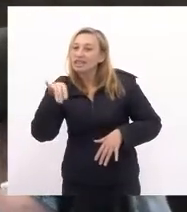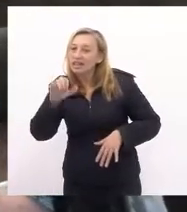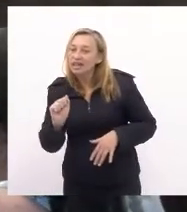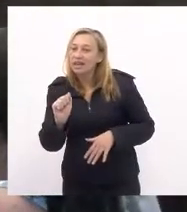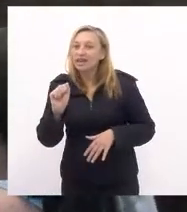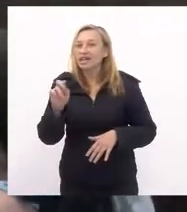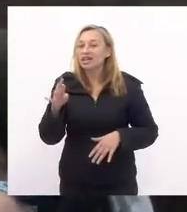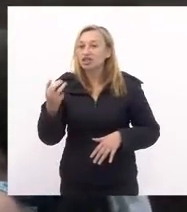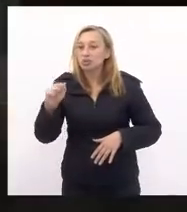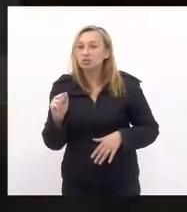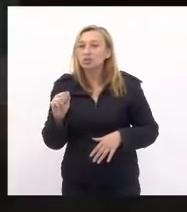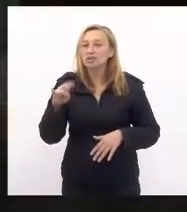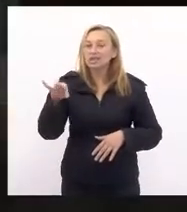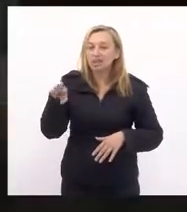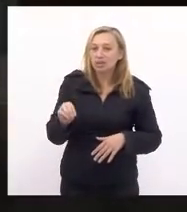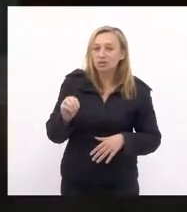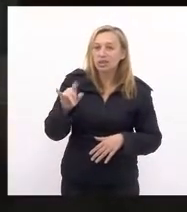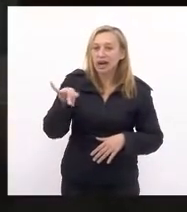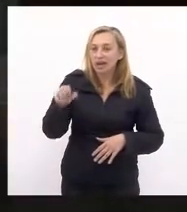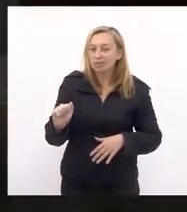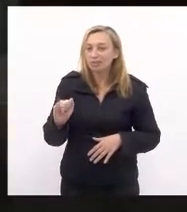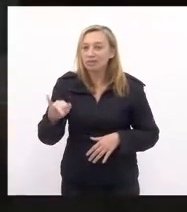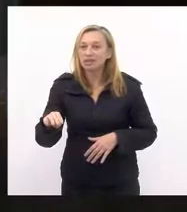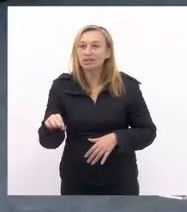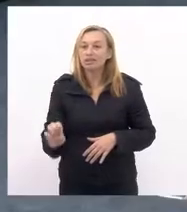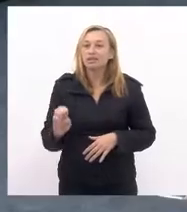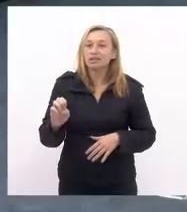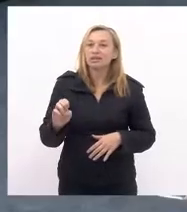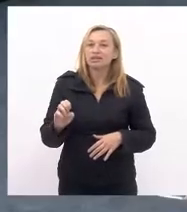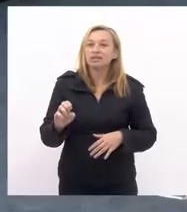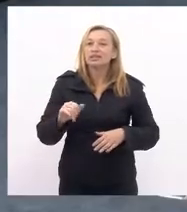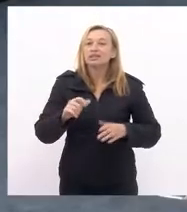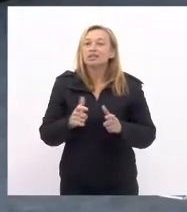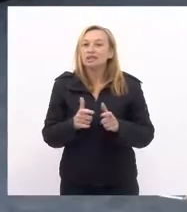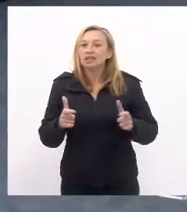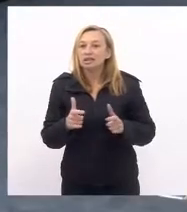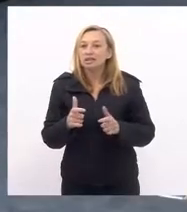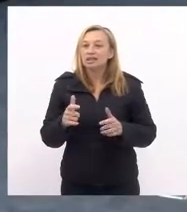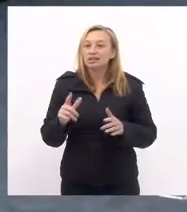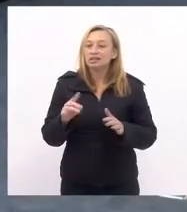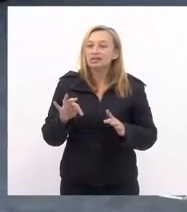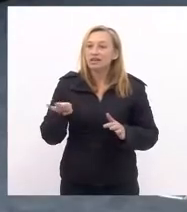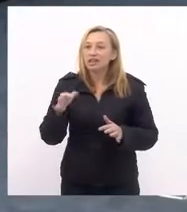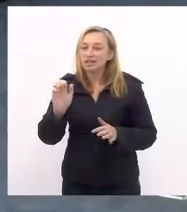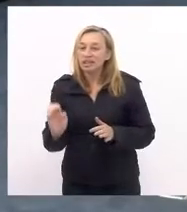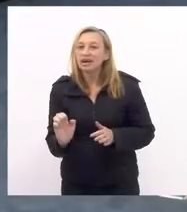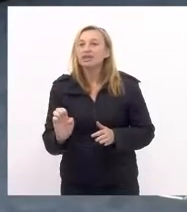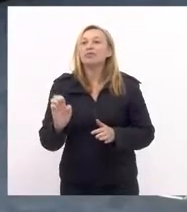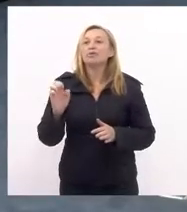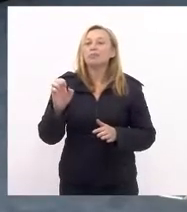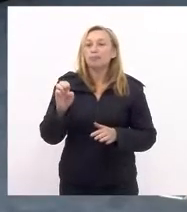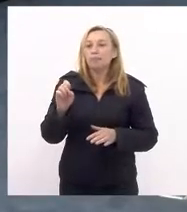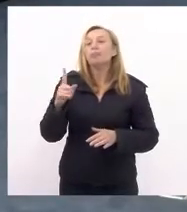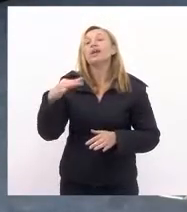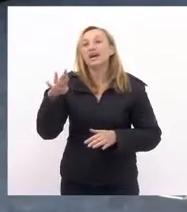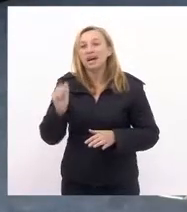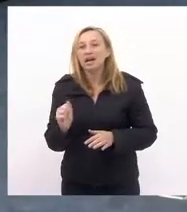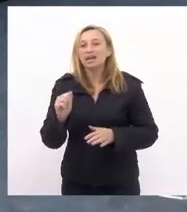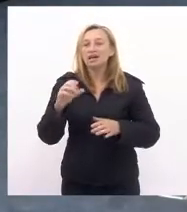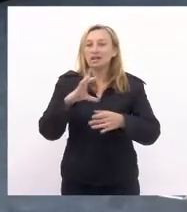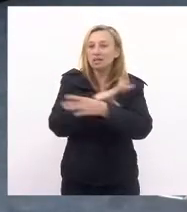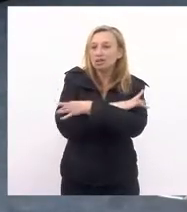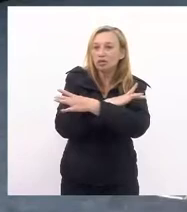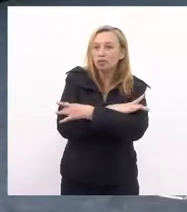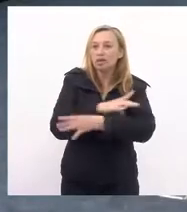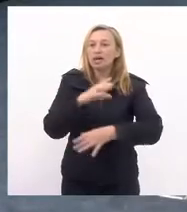Santo Daime, educação em valores humanos, grande fraternidade branca, candomblé,